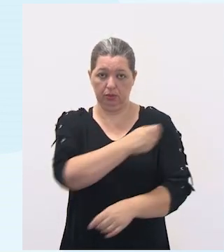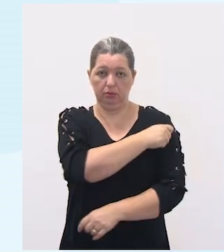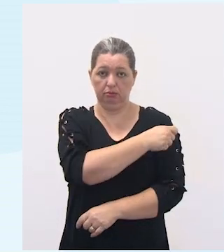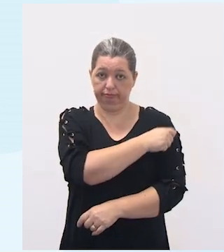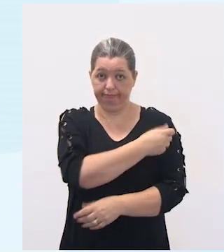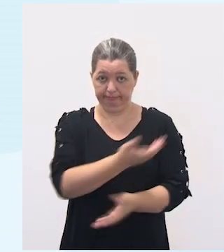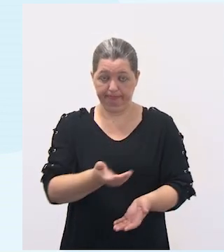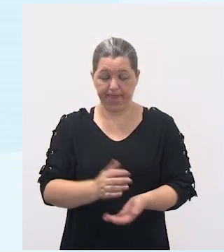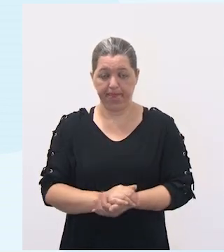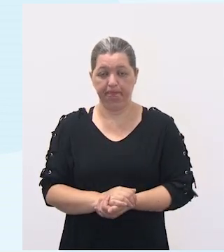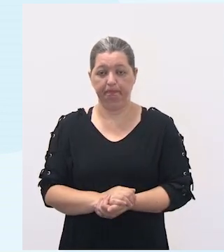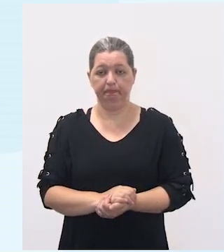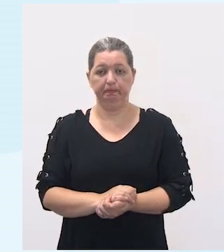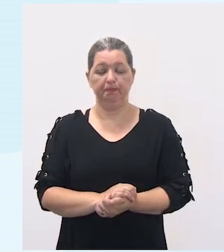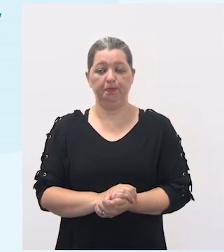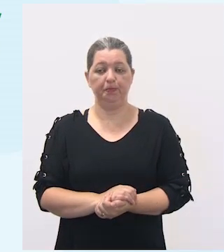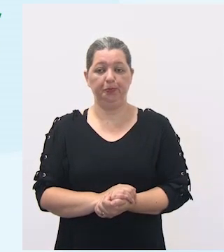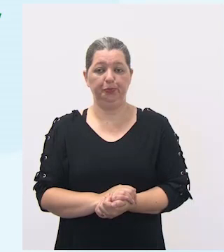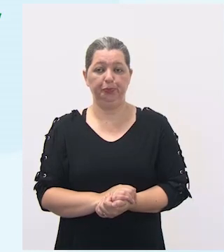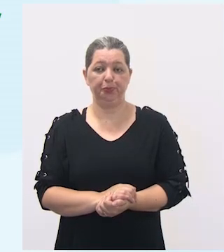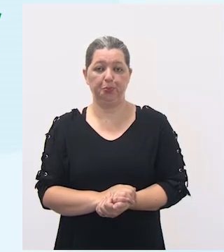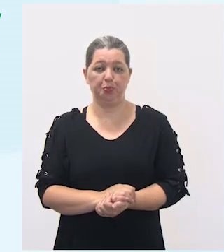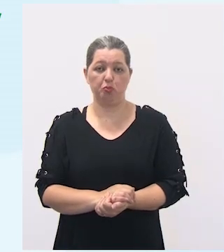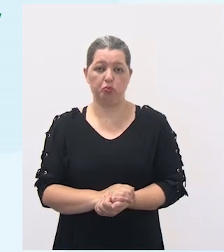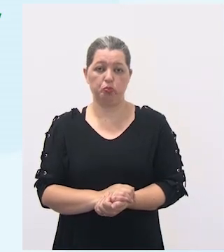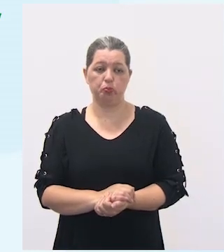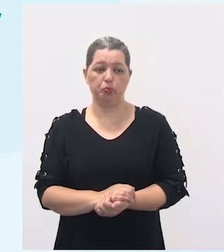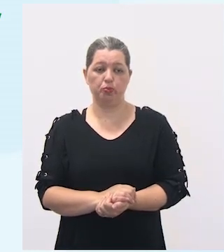alunos. Próximo.